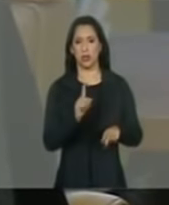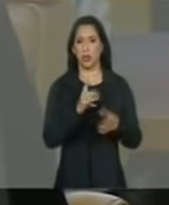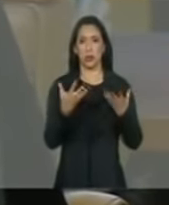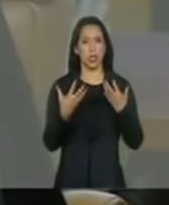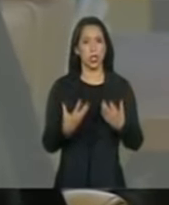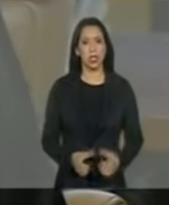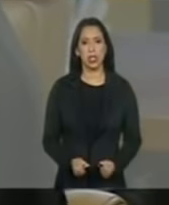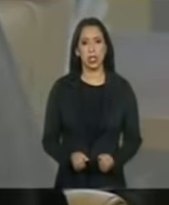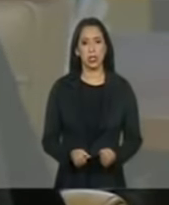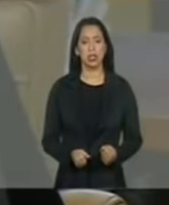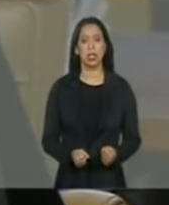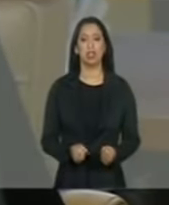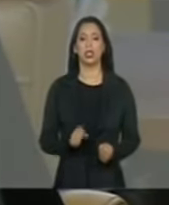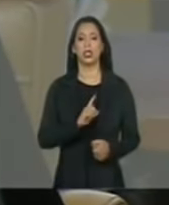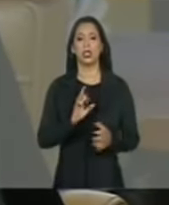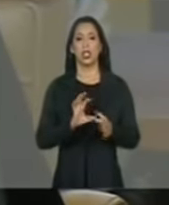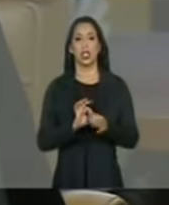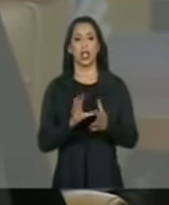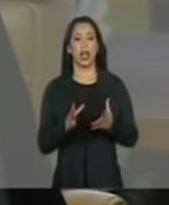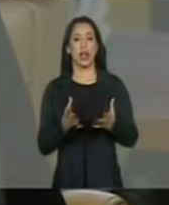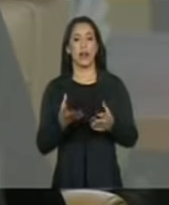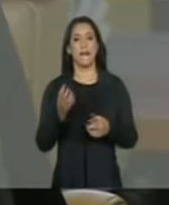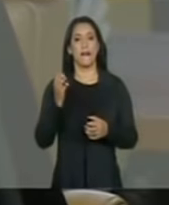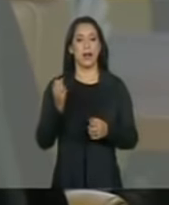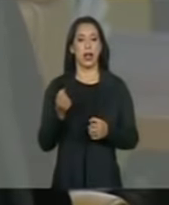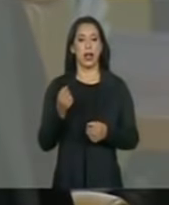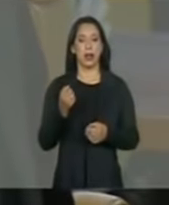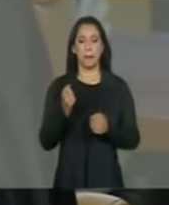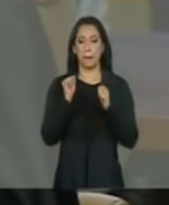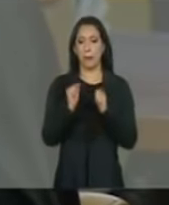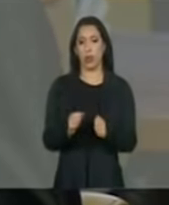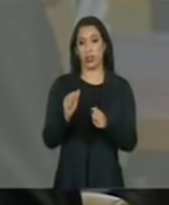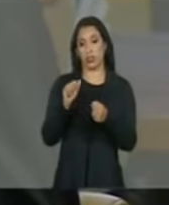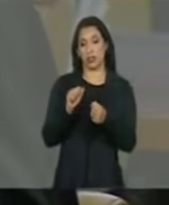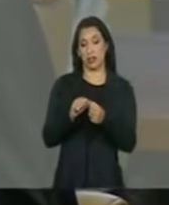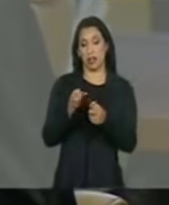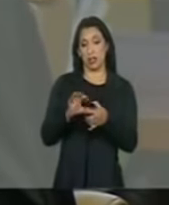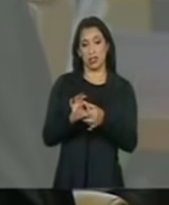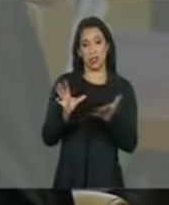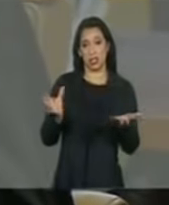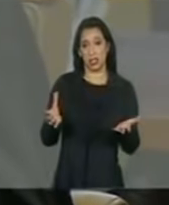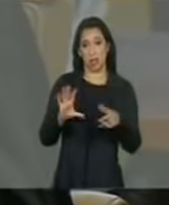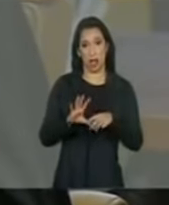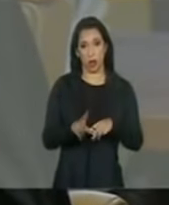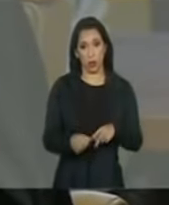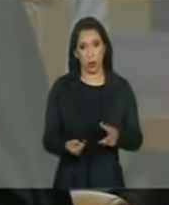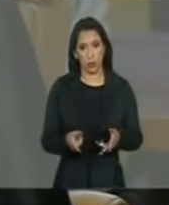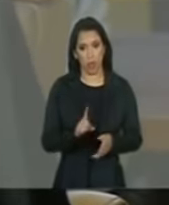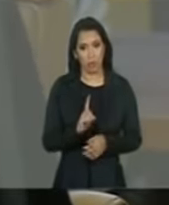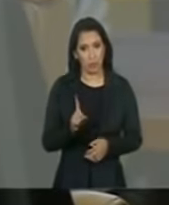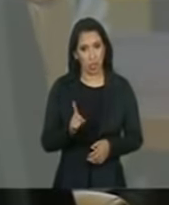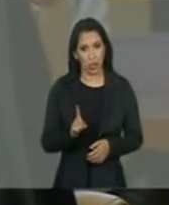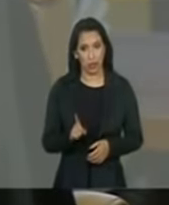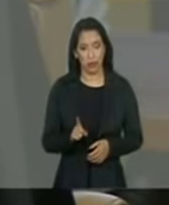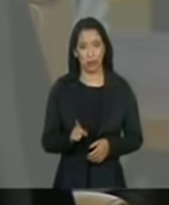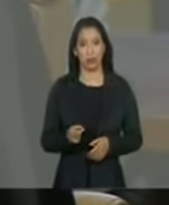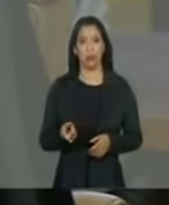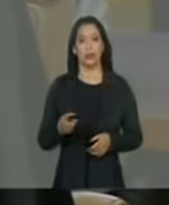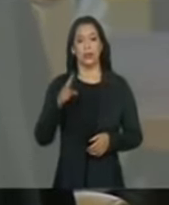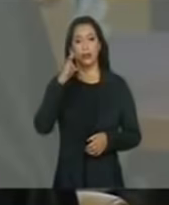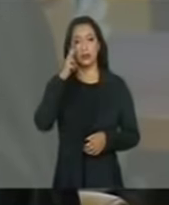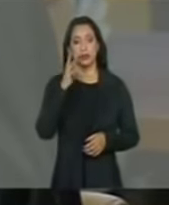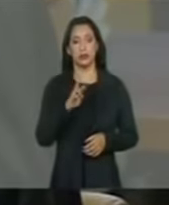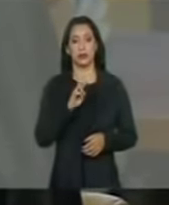que se deixa corromper a controvérsia jurídica hori julgamento resultante dos